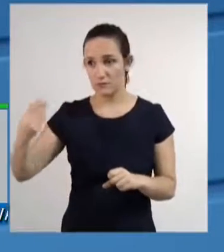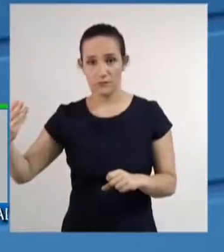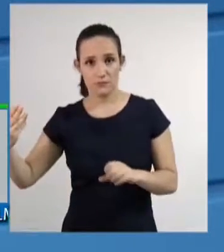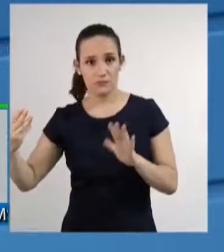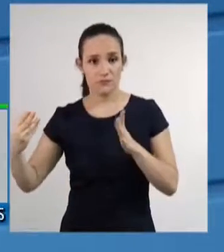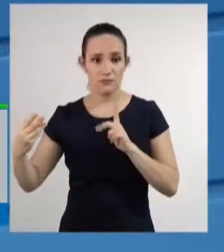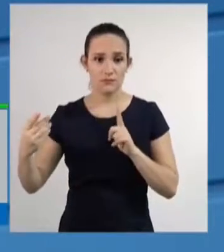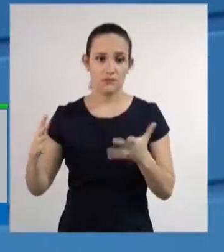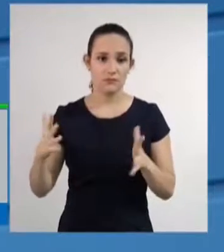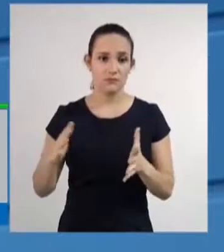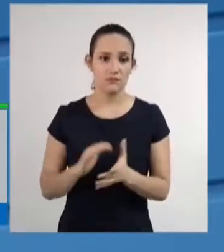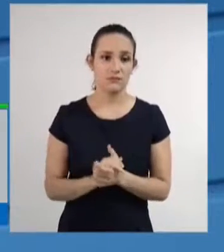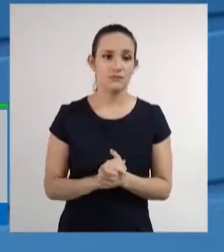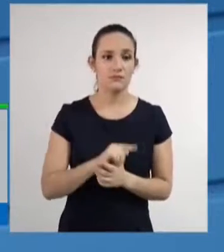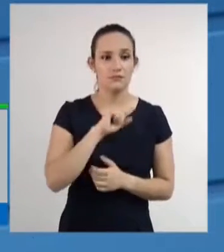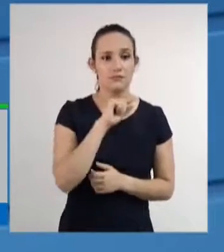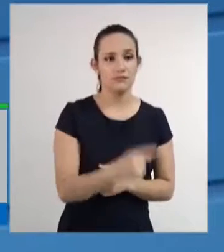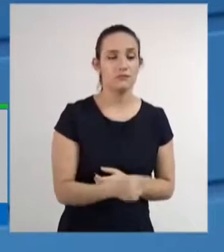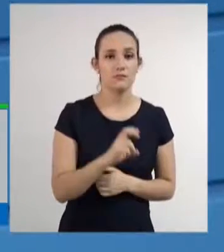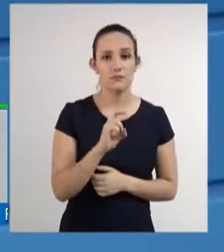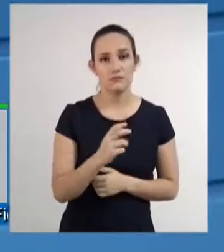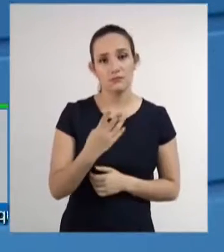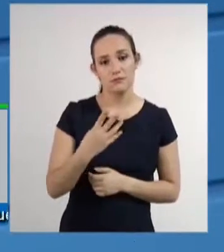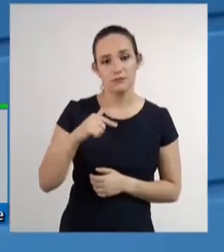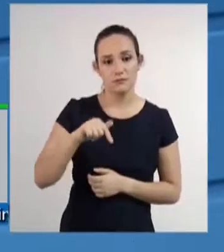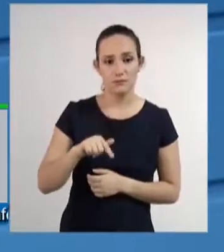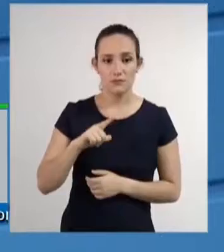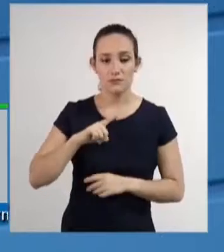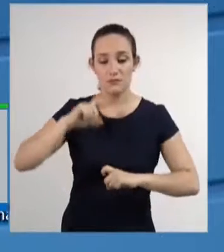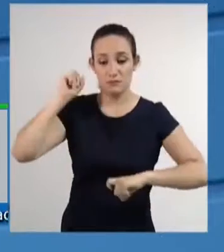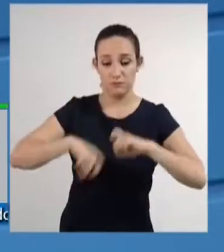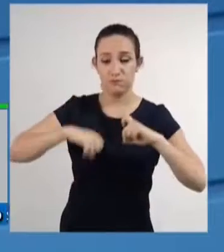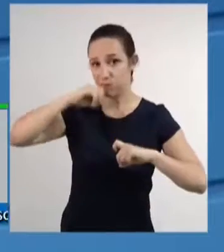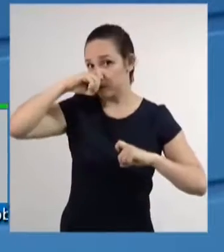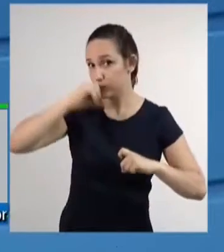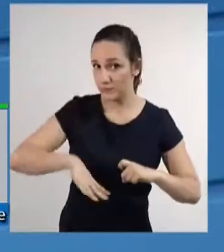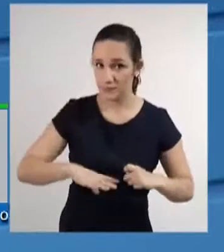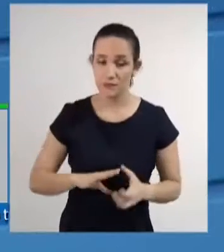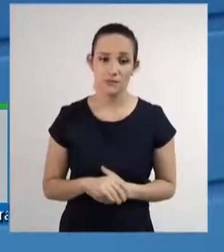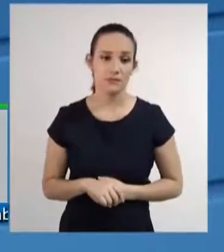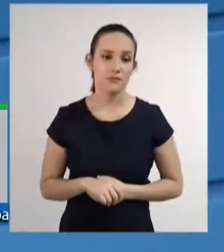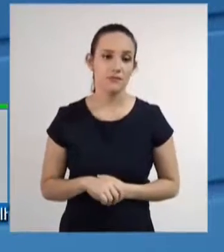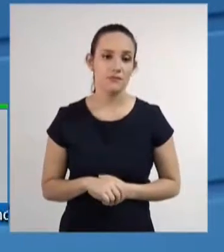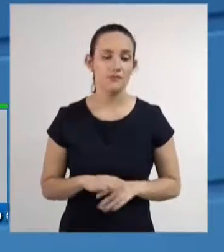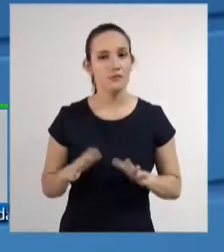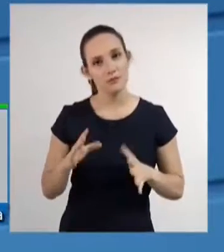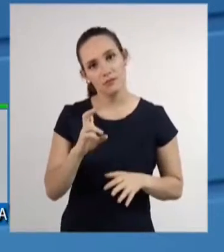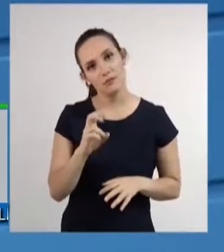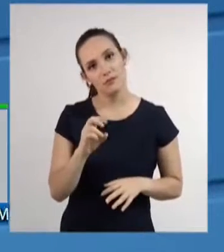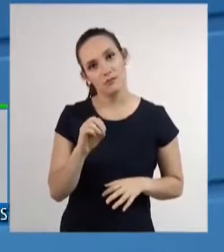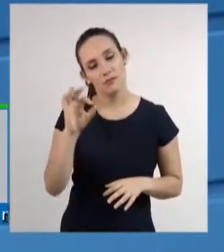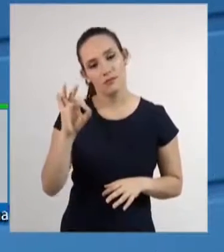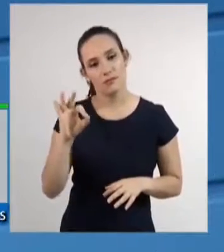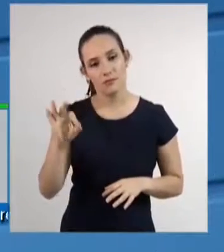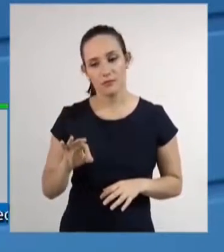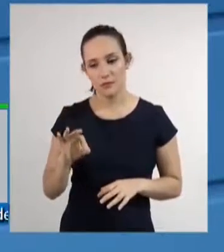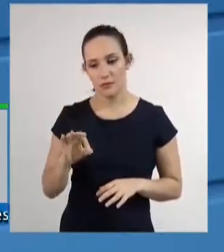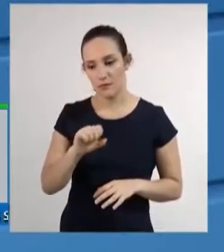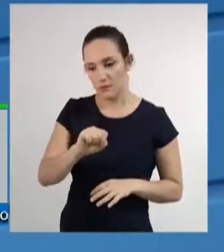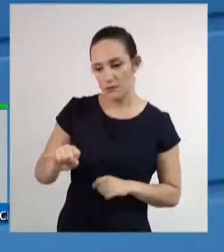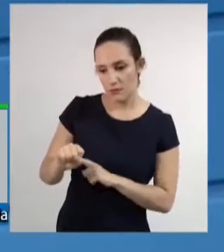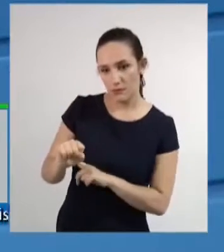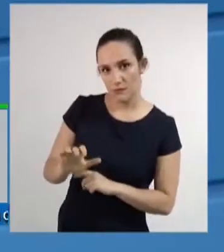houve 1.547 registros de abuso sexual, aproximadamente 50% na região sudeste